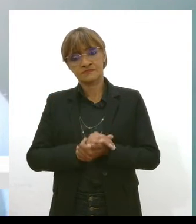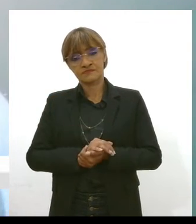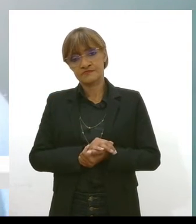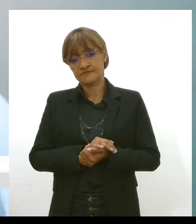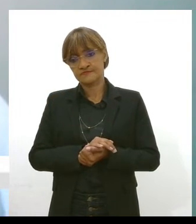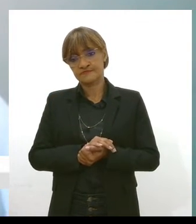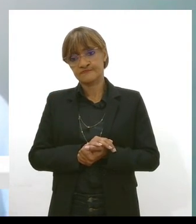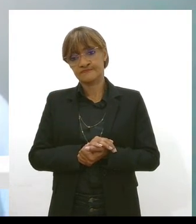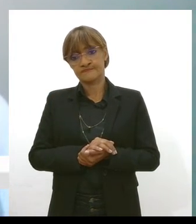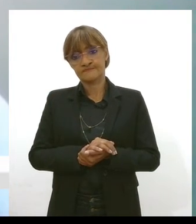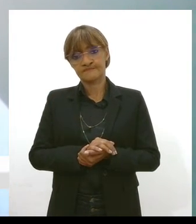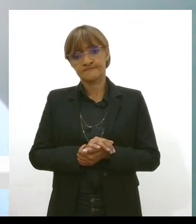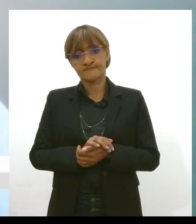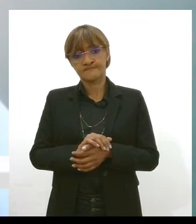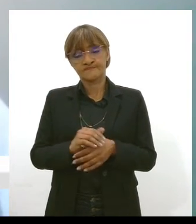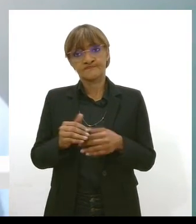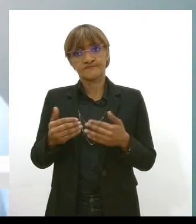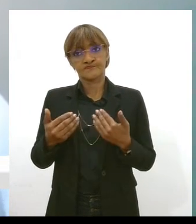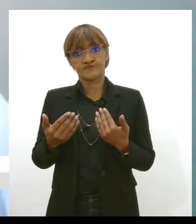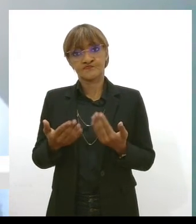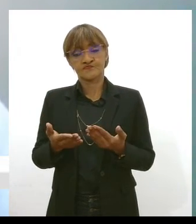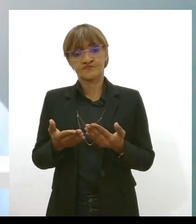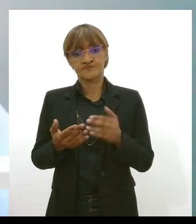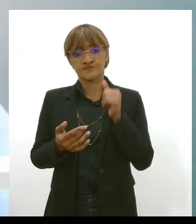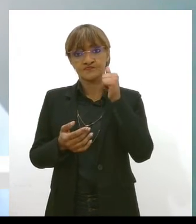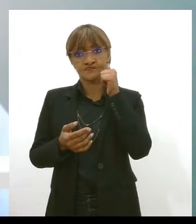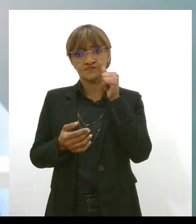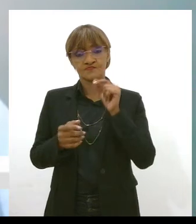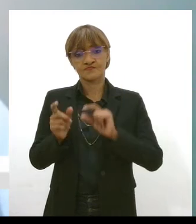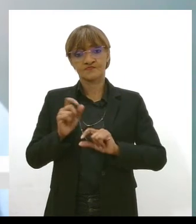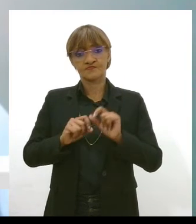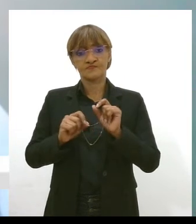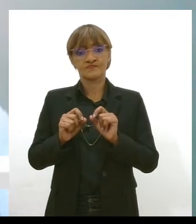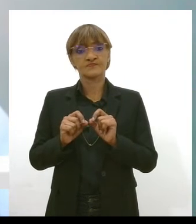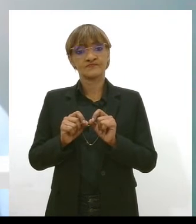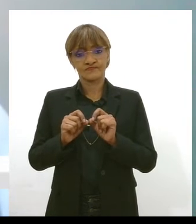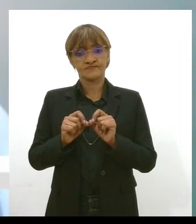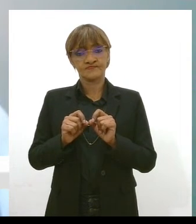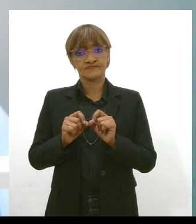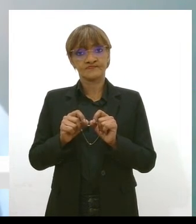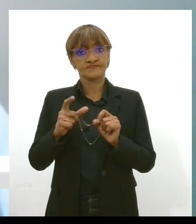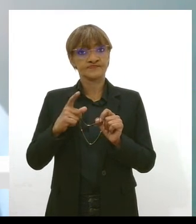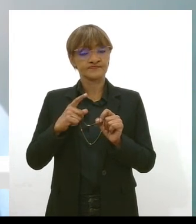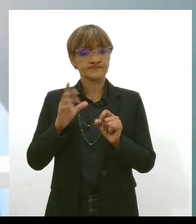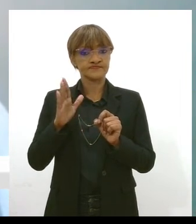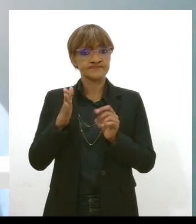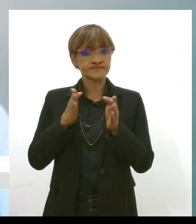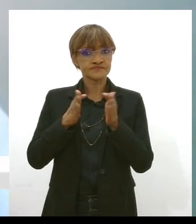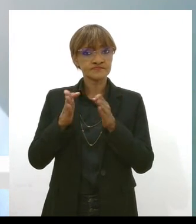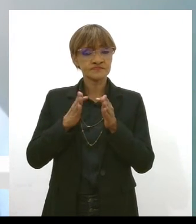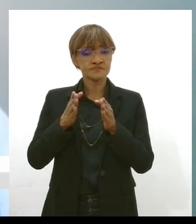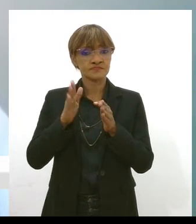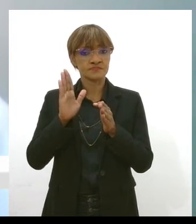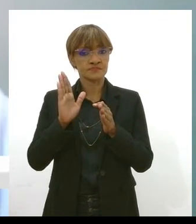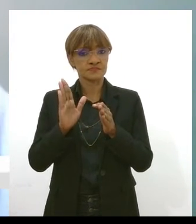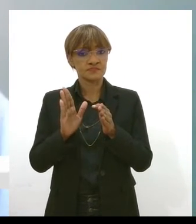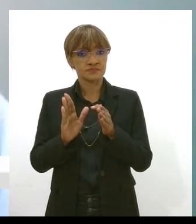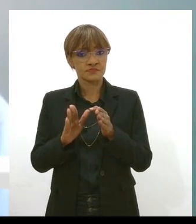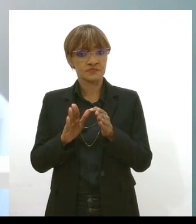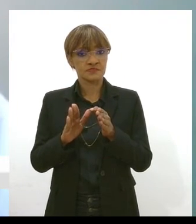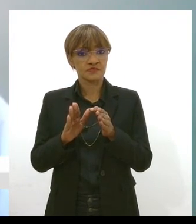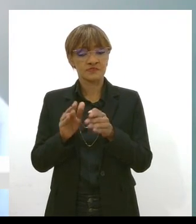a mulher ela tem um tempo de seguimento no CAISME, de acompanhamento no